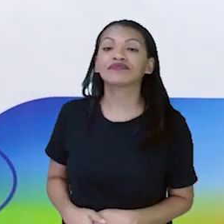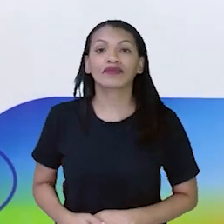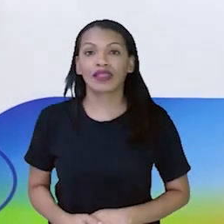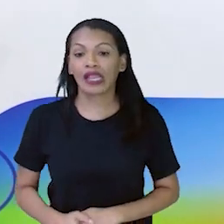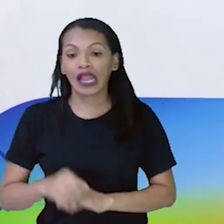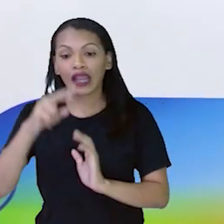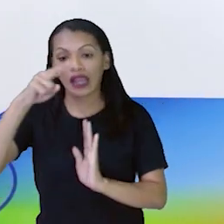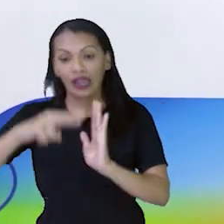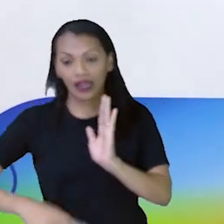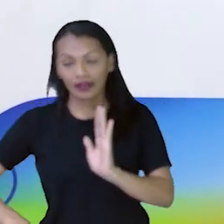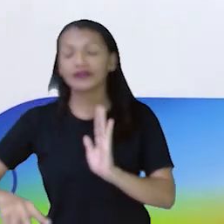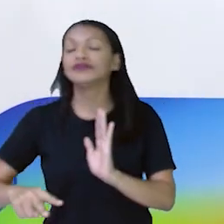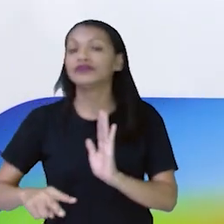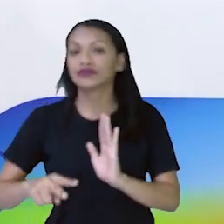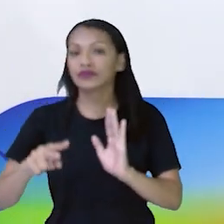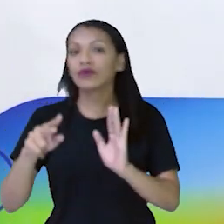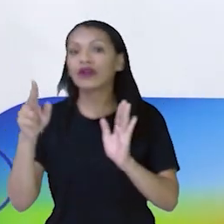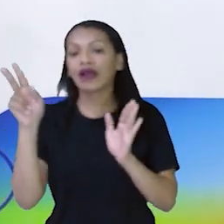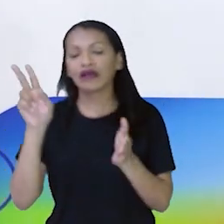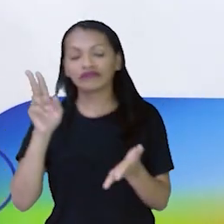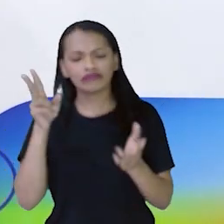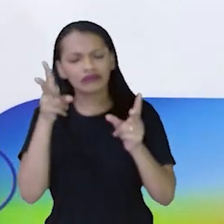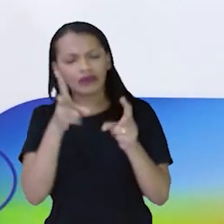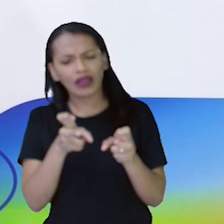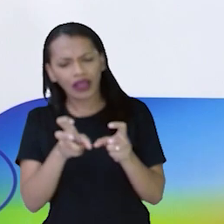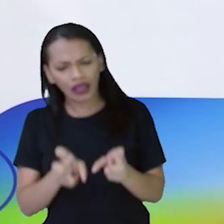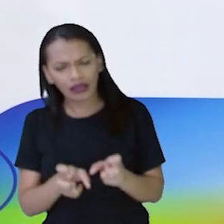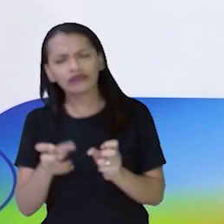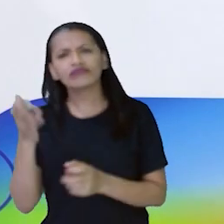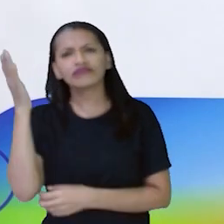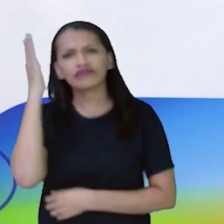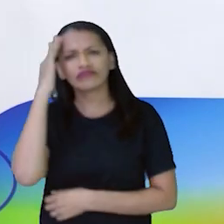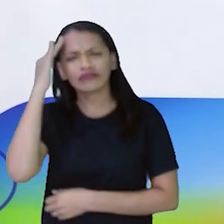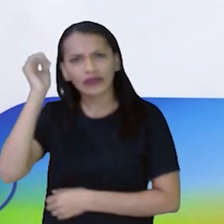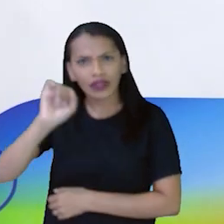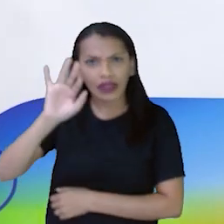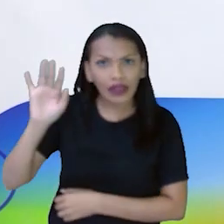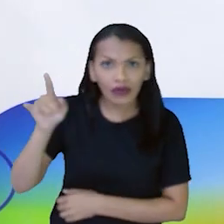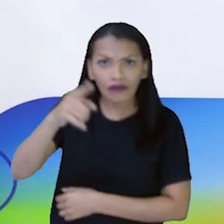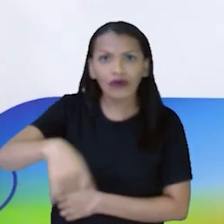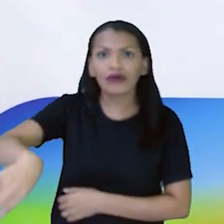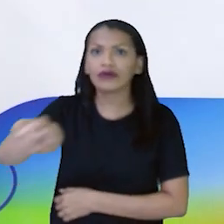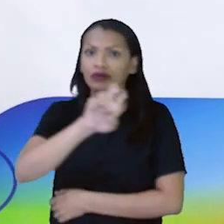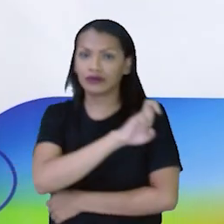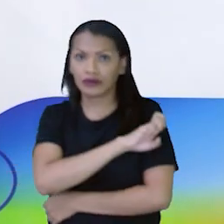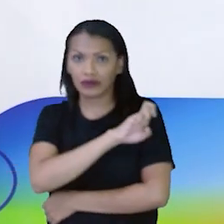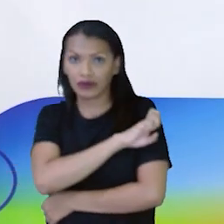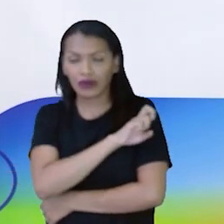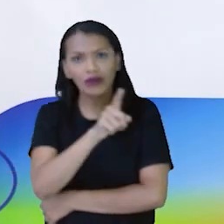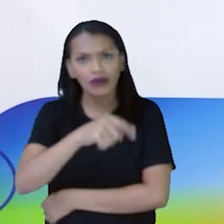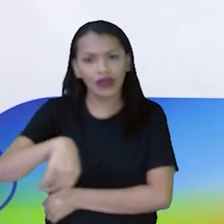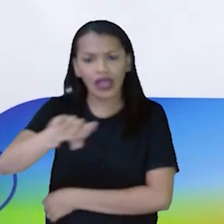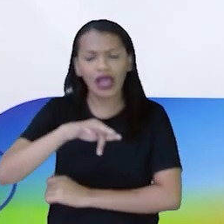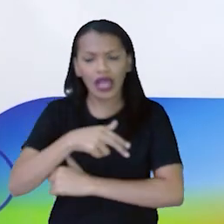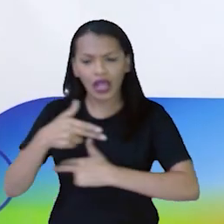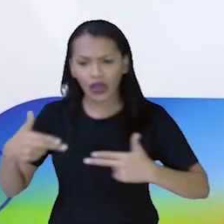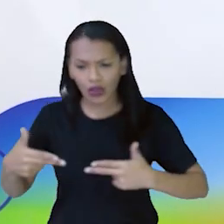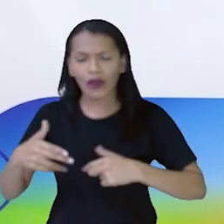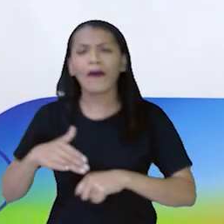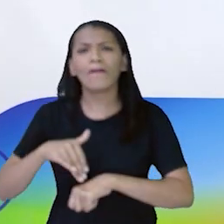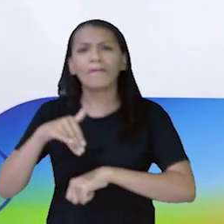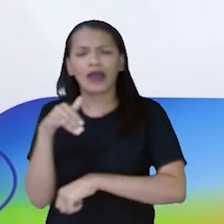e interpretação de dados. Gente, vocês estão no quinto ano. Vocês têm noção que quando vocês estão no quinto ano as coisas vão ficando